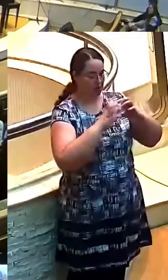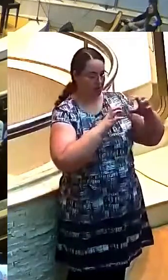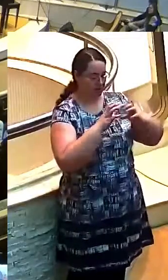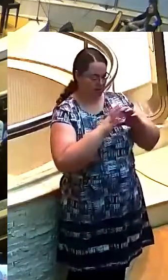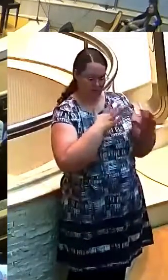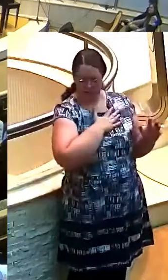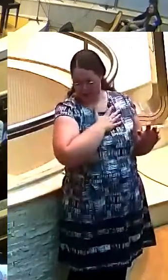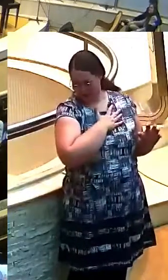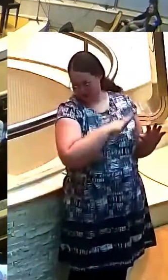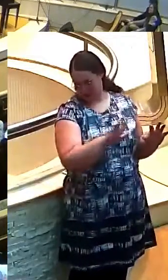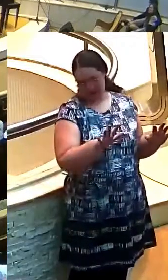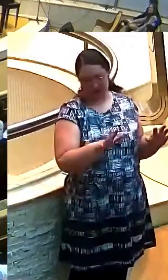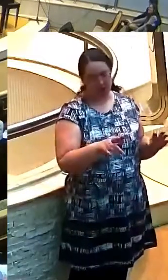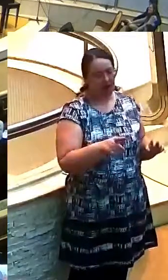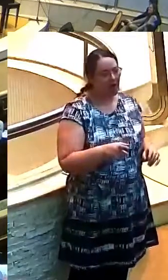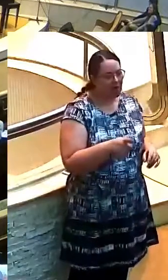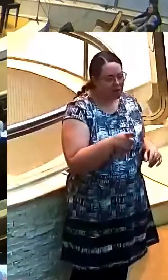se vestindo,